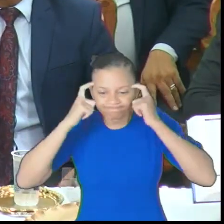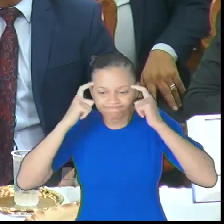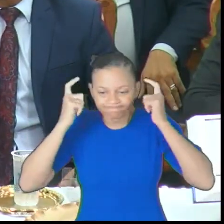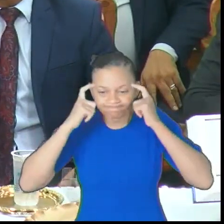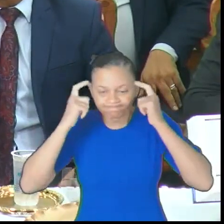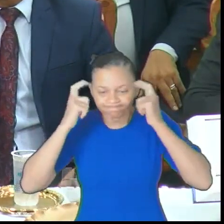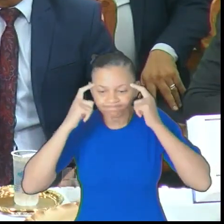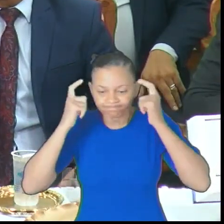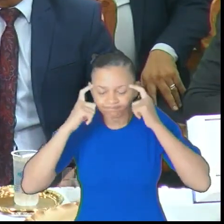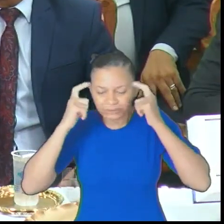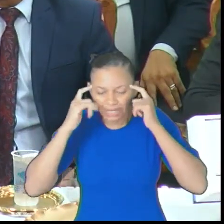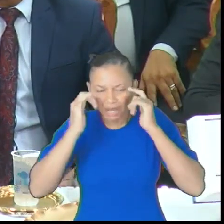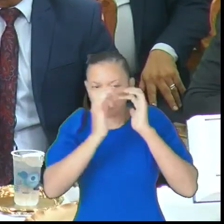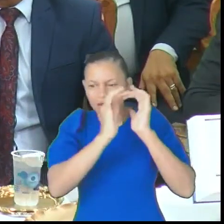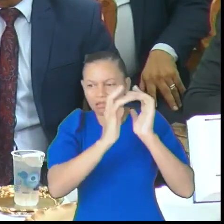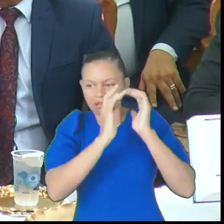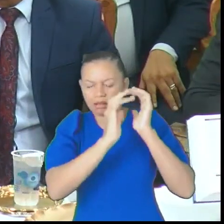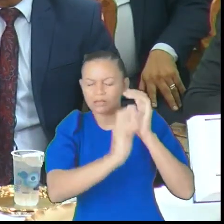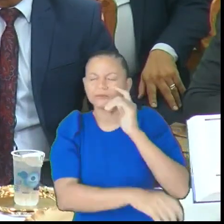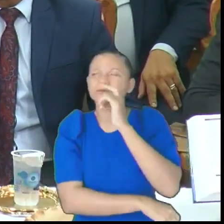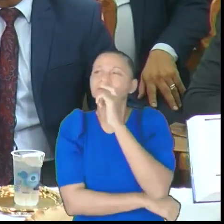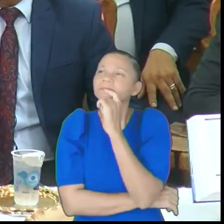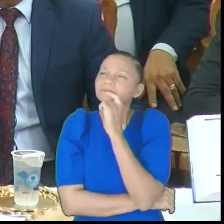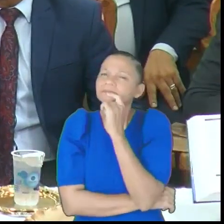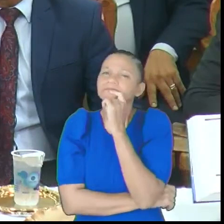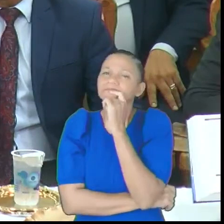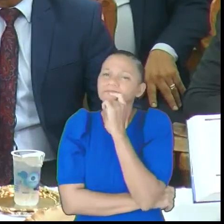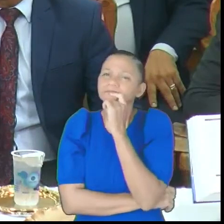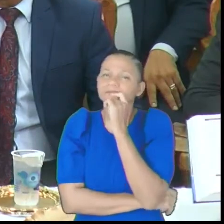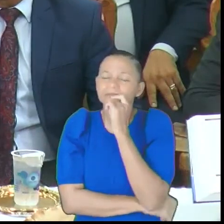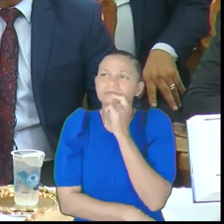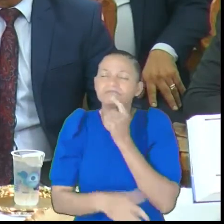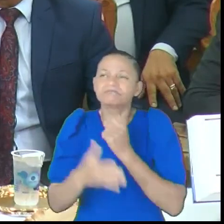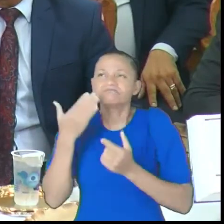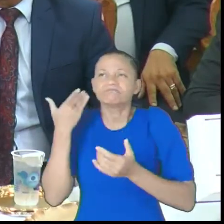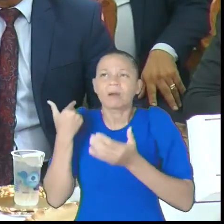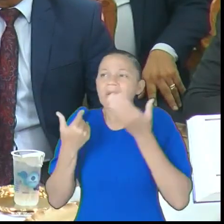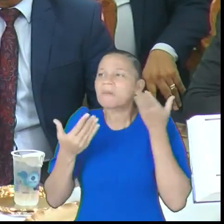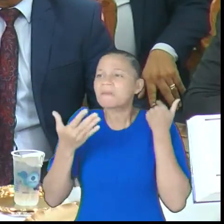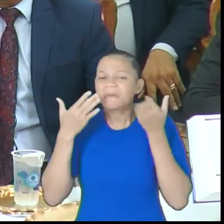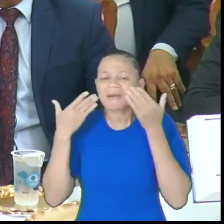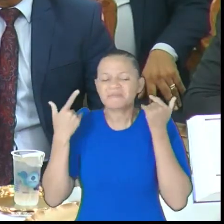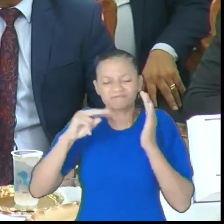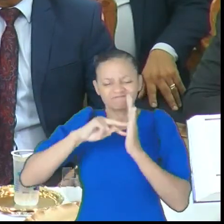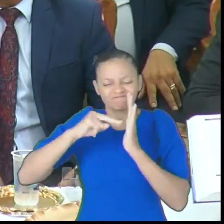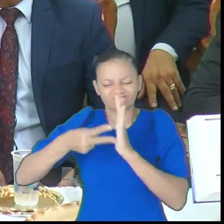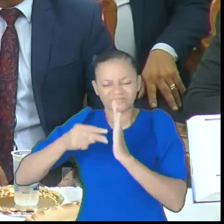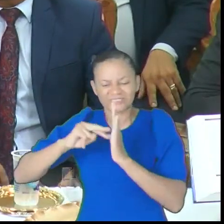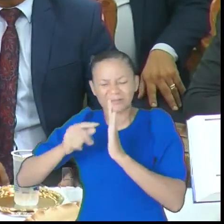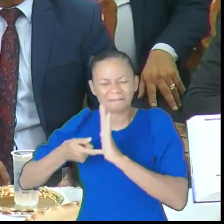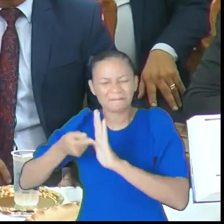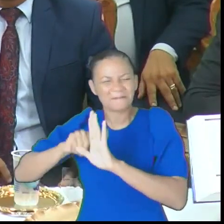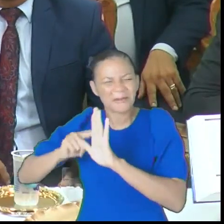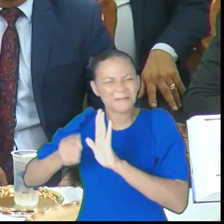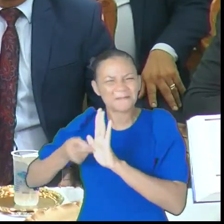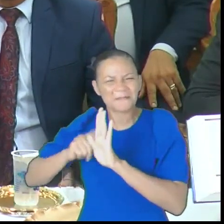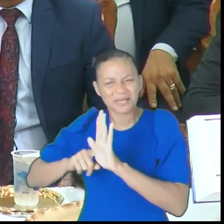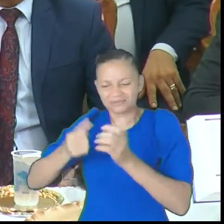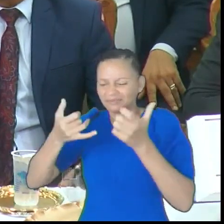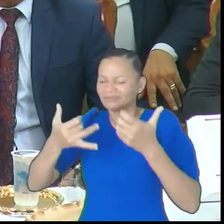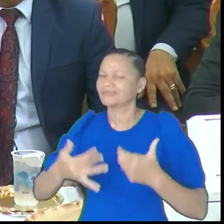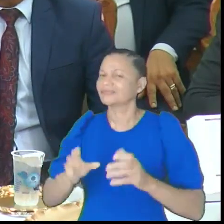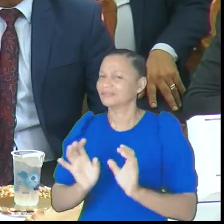raciocinar, refletir e extrair as lições e o verdadeiro significado da ceia do